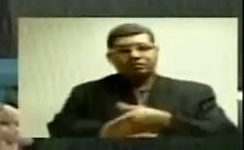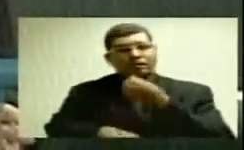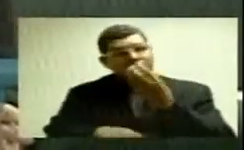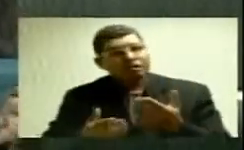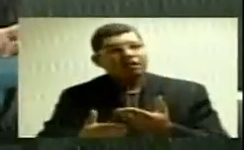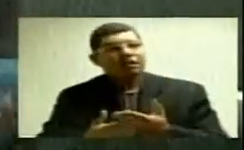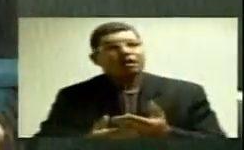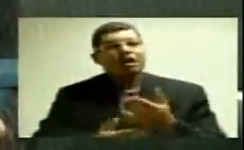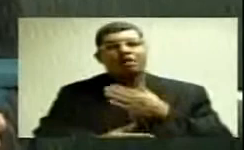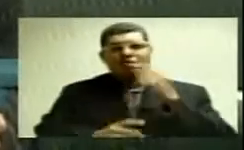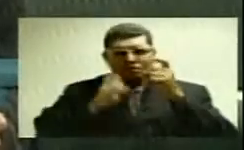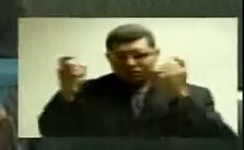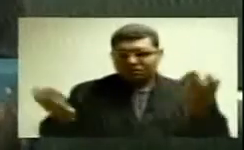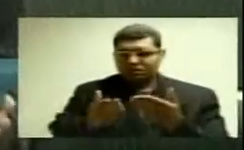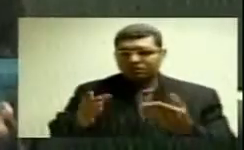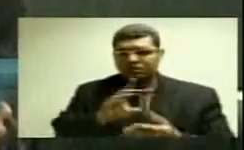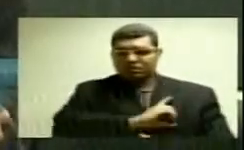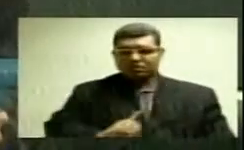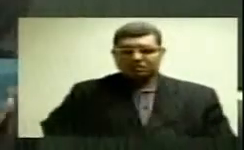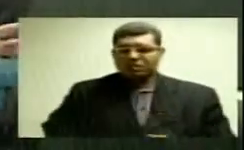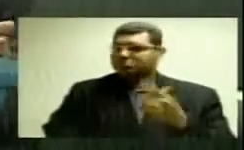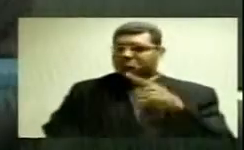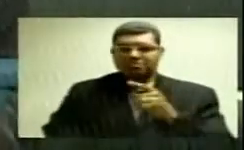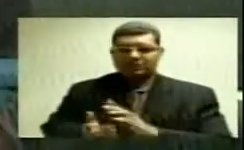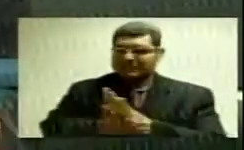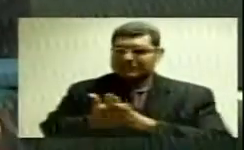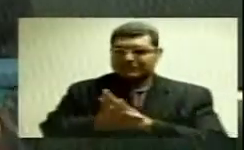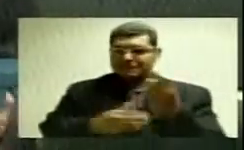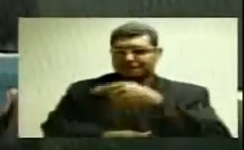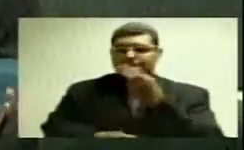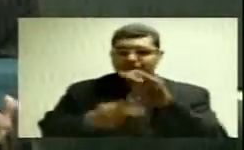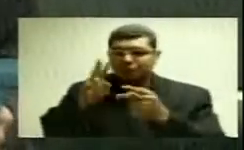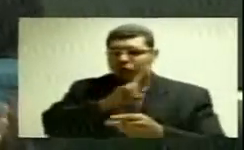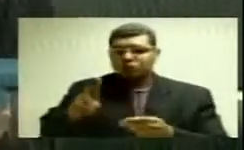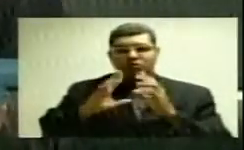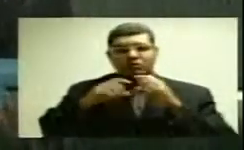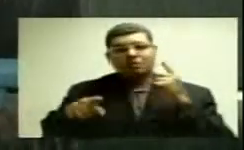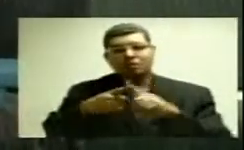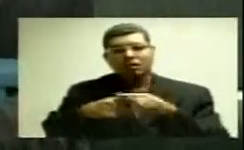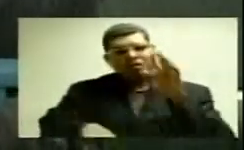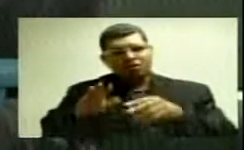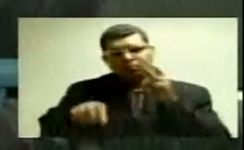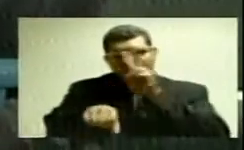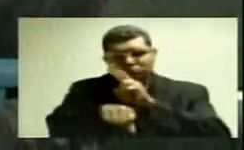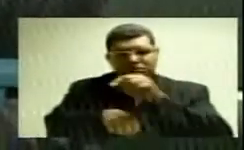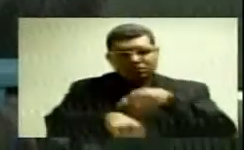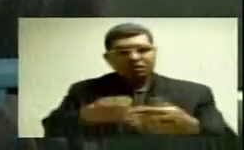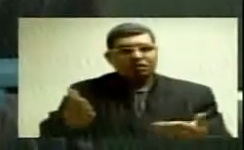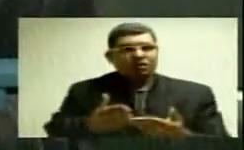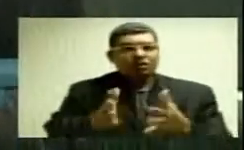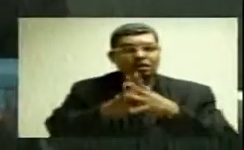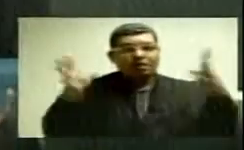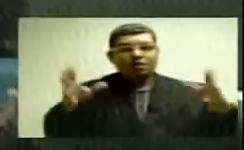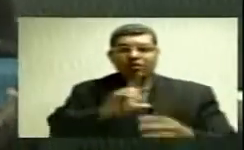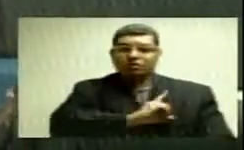instância. Então, a minha preocupação é que o deputado Chico Preto não esteja lá falando em nome do poder, porque, pelo que eu observo aqui, a